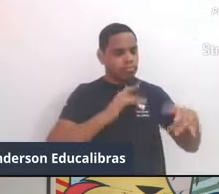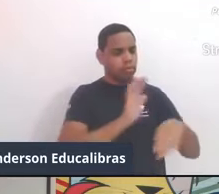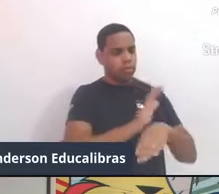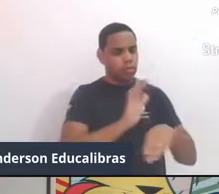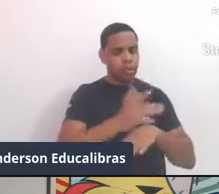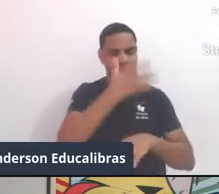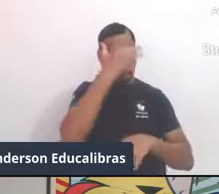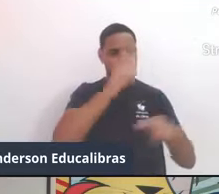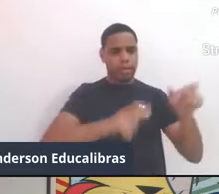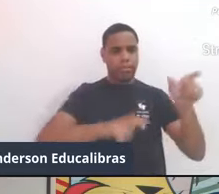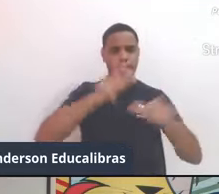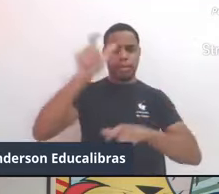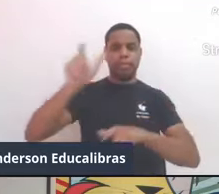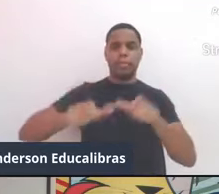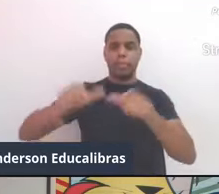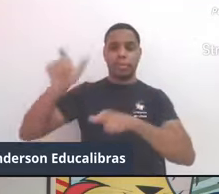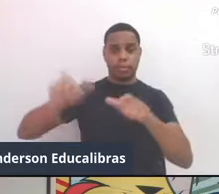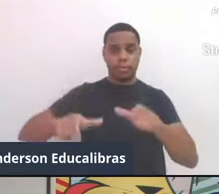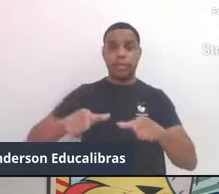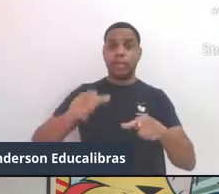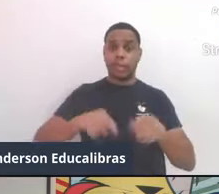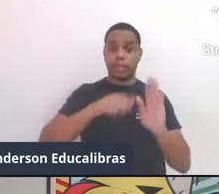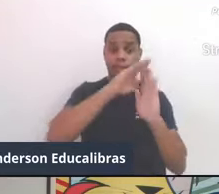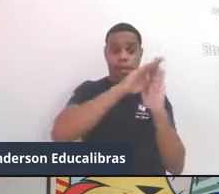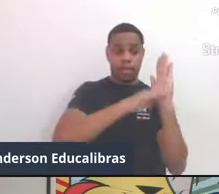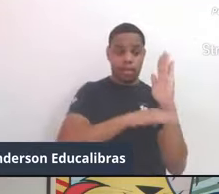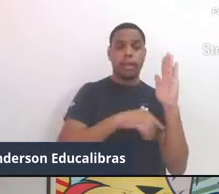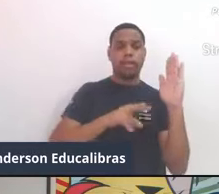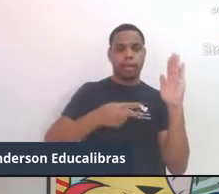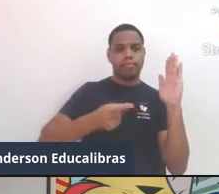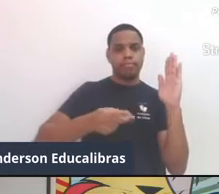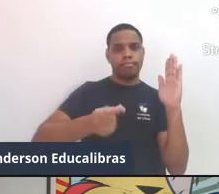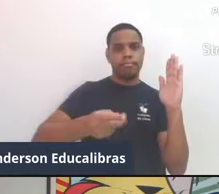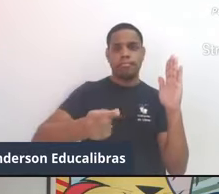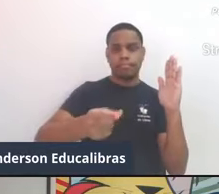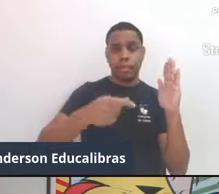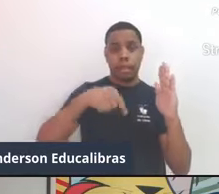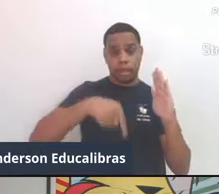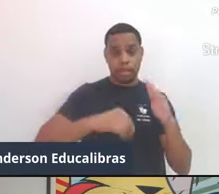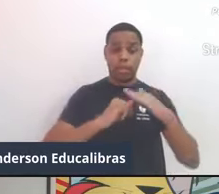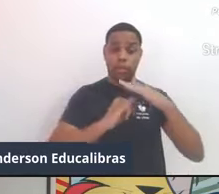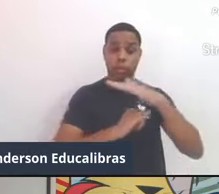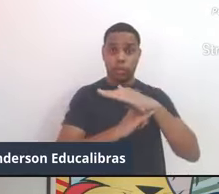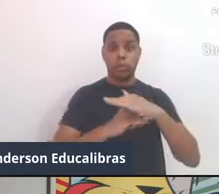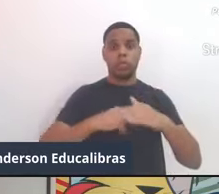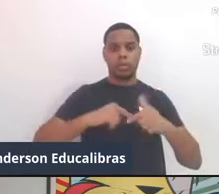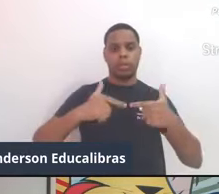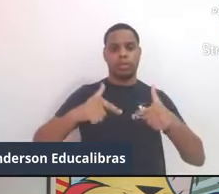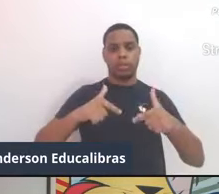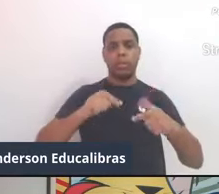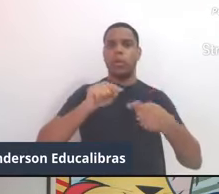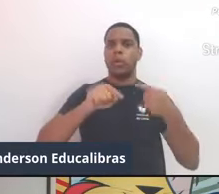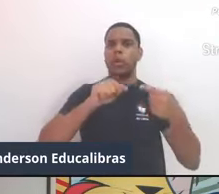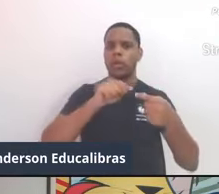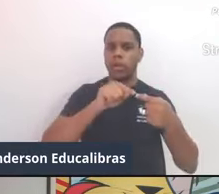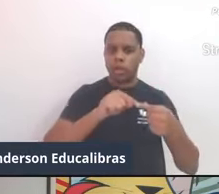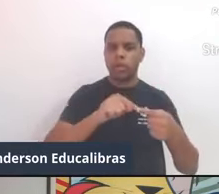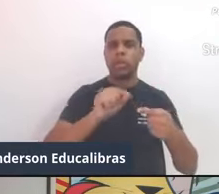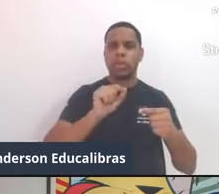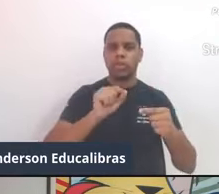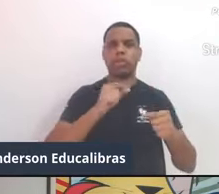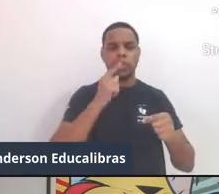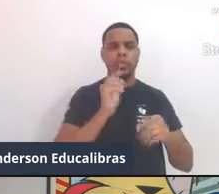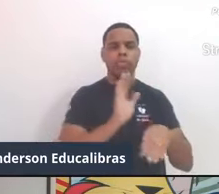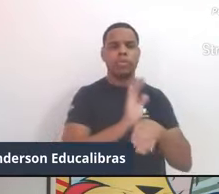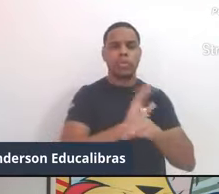cidadania. Esse é um programa permanente. Nós somos uma instituição que trabalha em favor da construção da